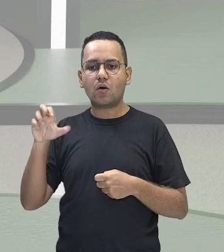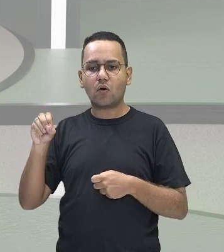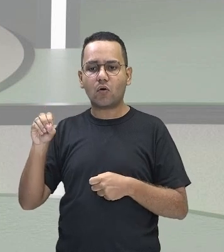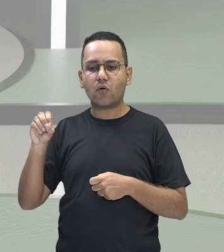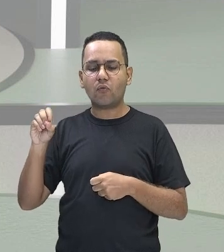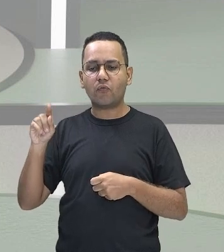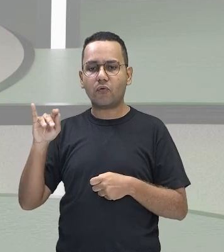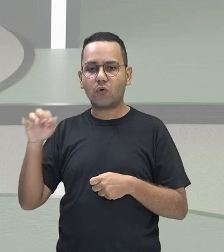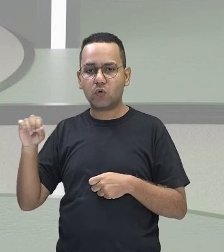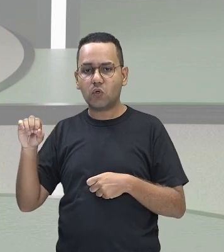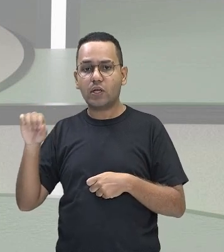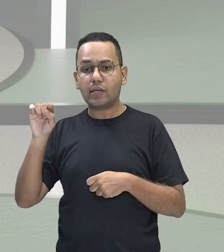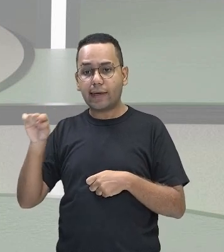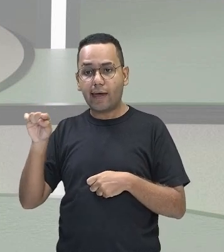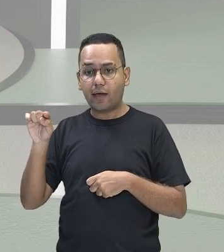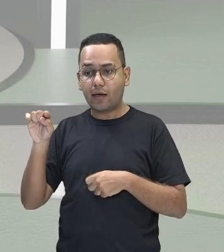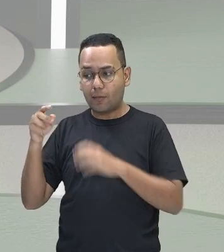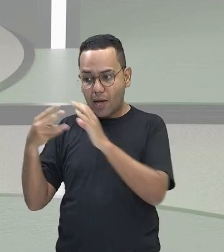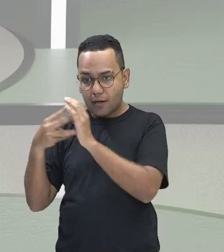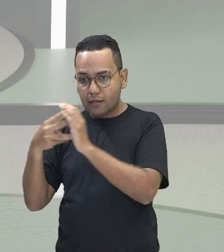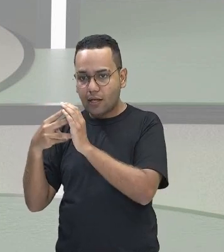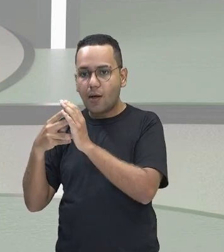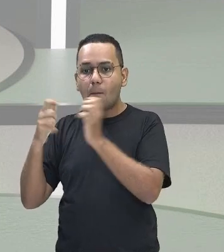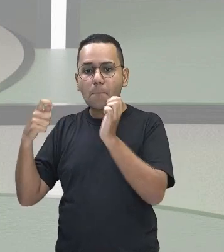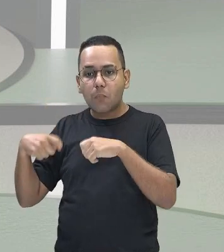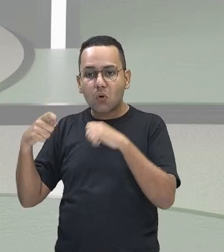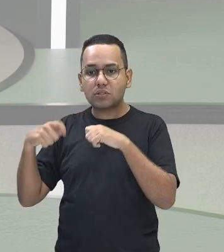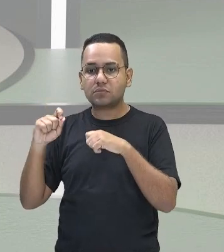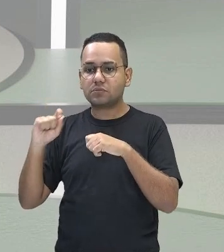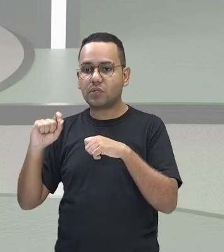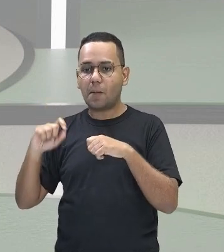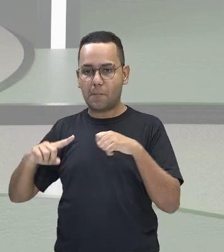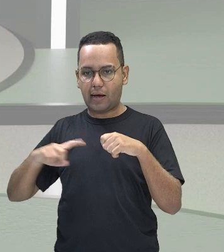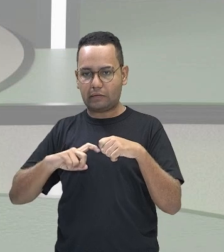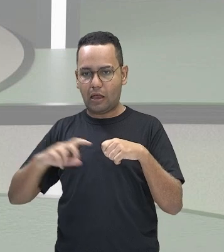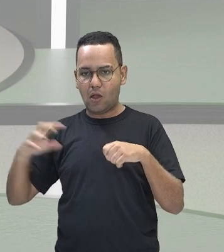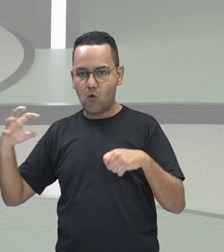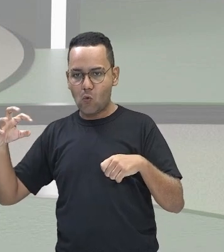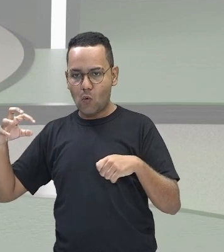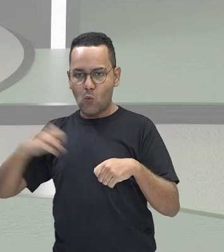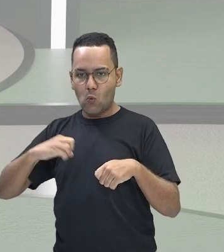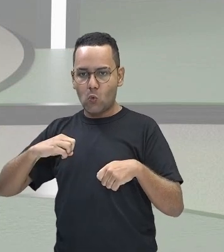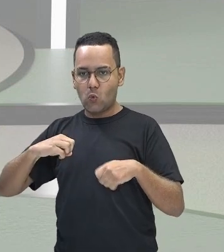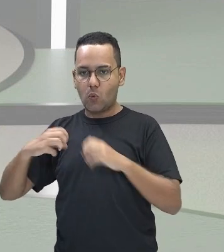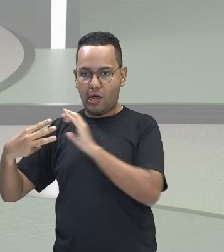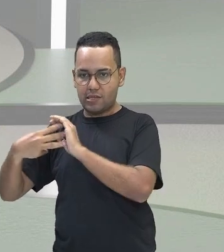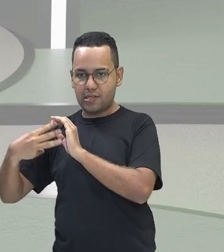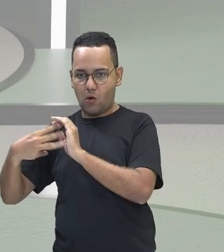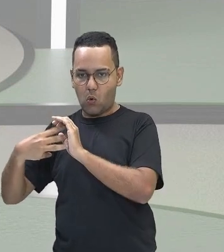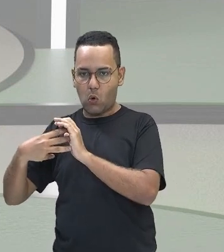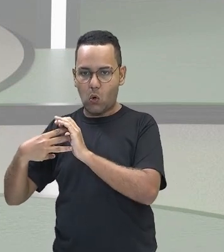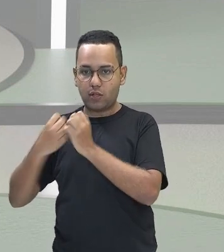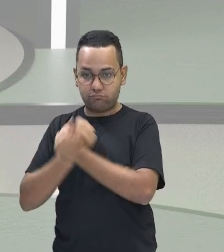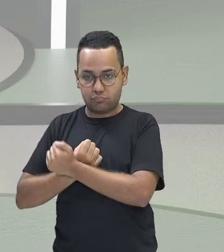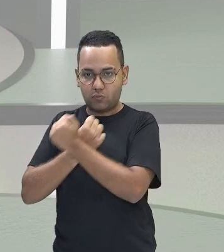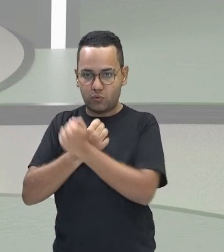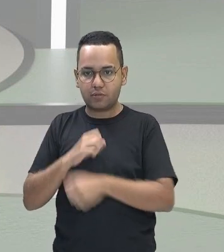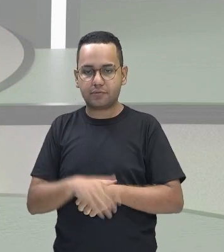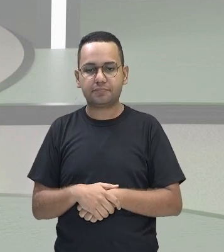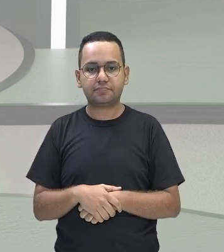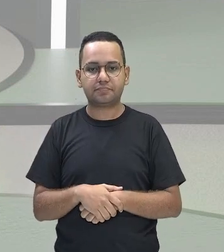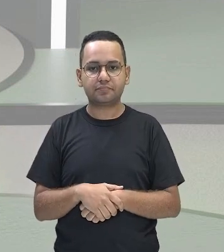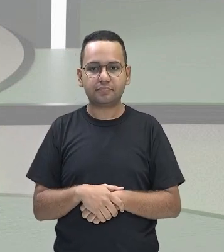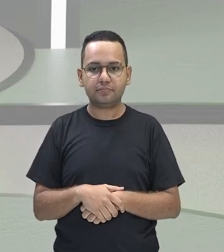uma bactéria. Olha só que célula poderosa, Todas elas juntas formam os elementos figurados, as